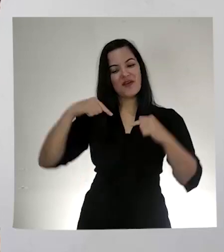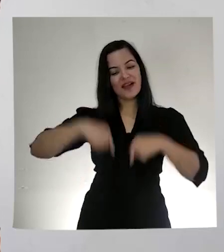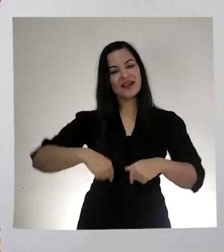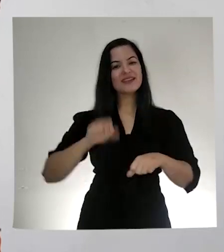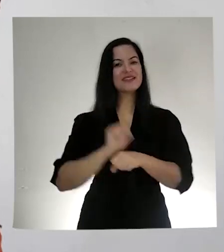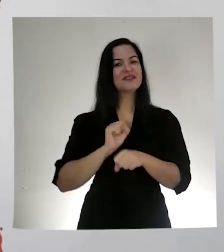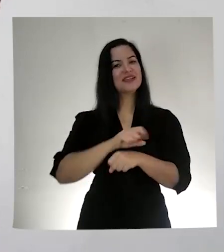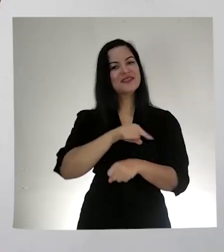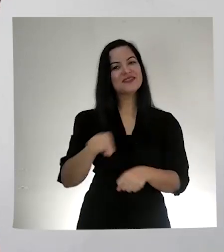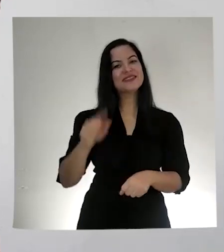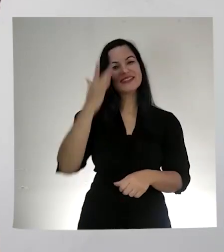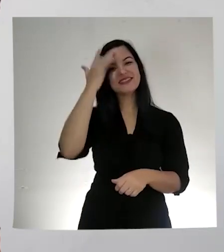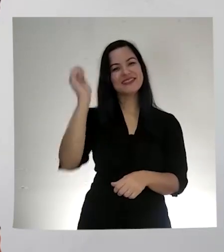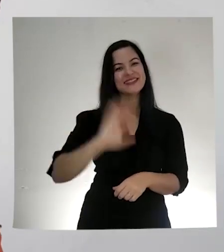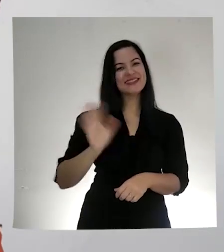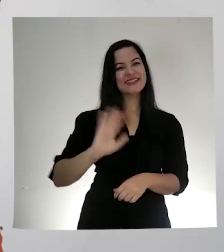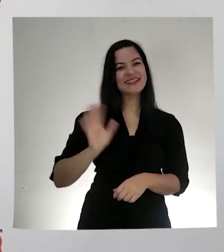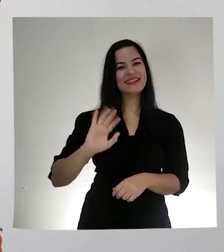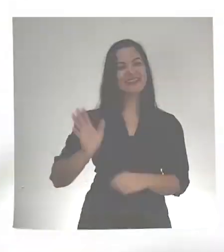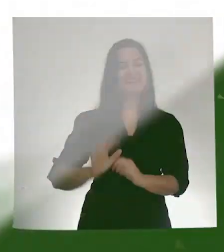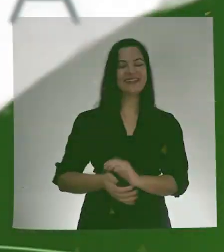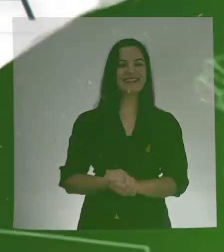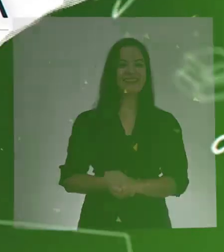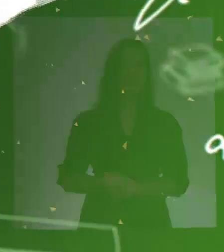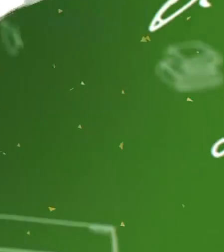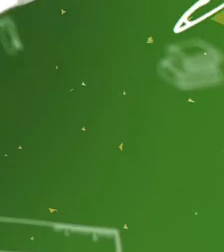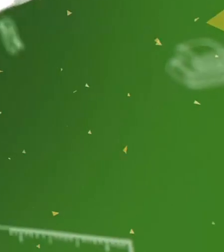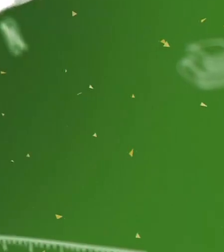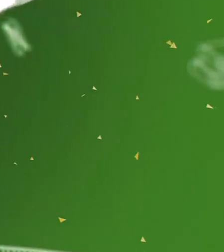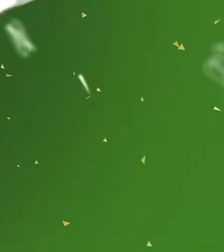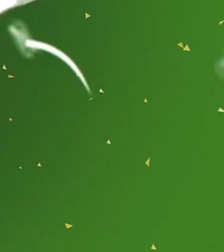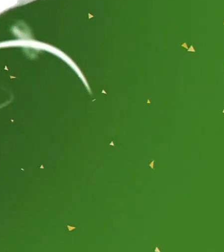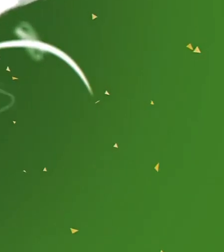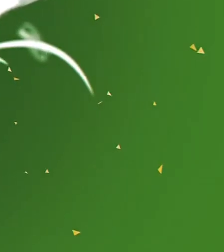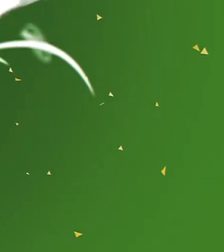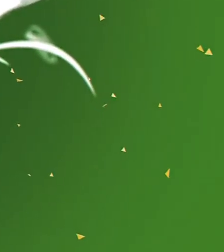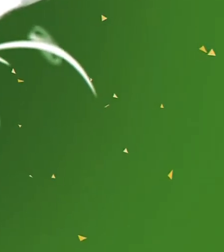esperar aqui amanhã. Tchau, tchau!